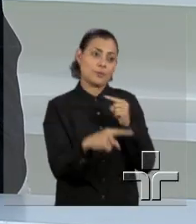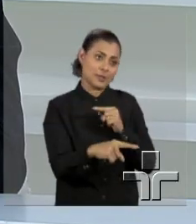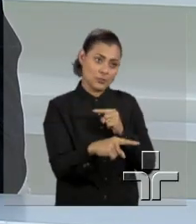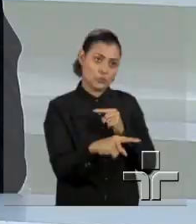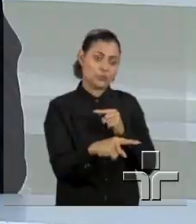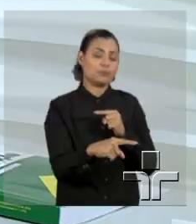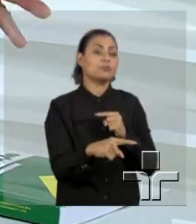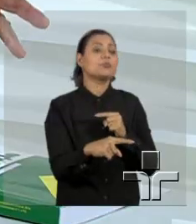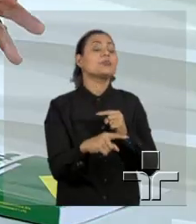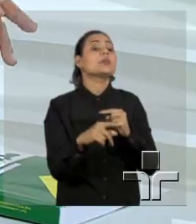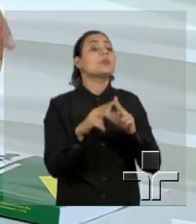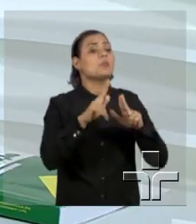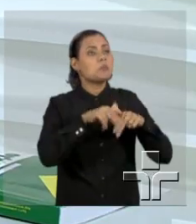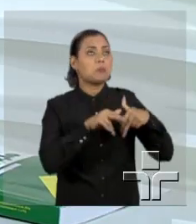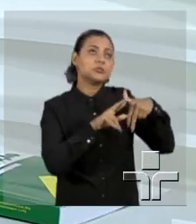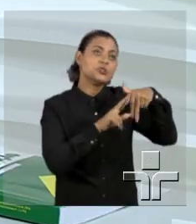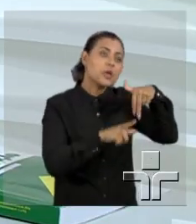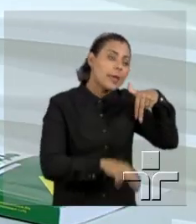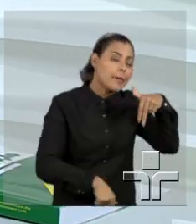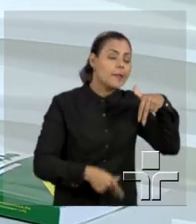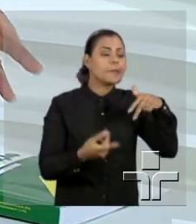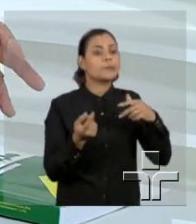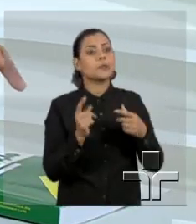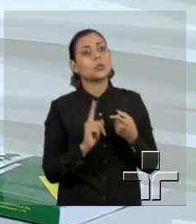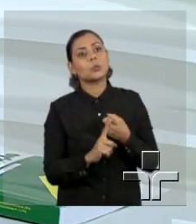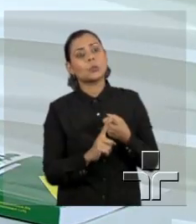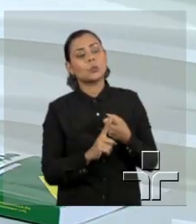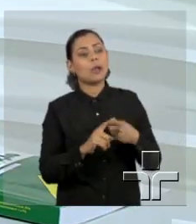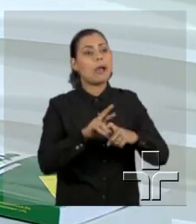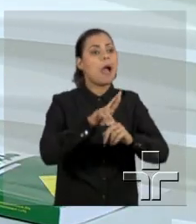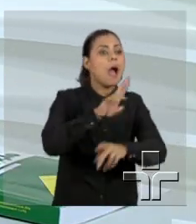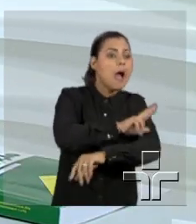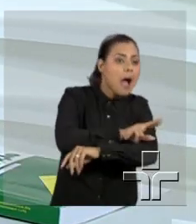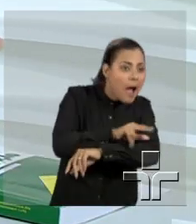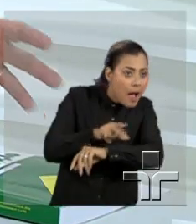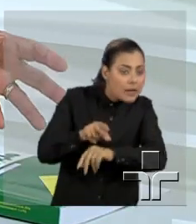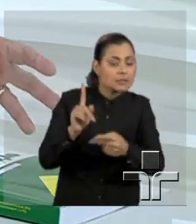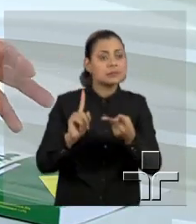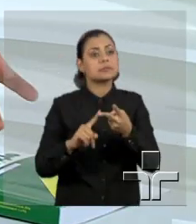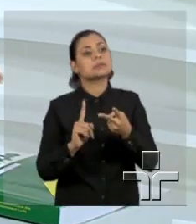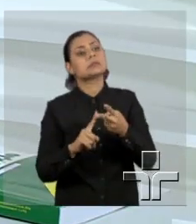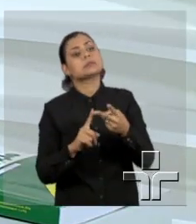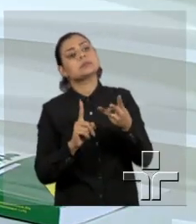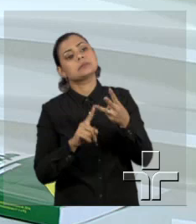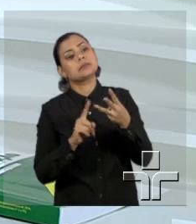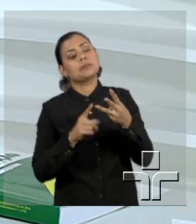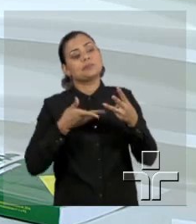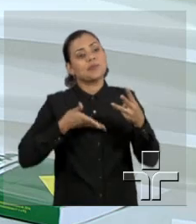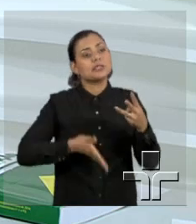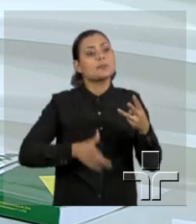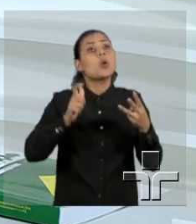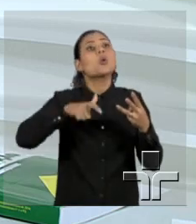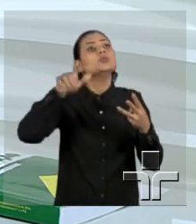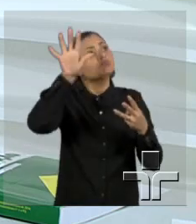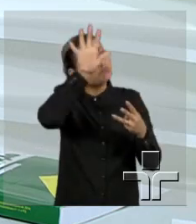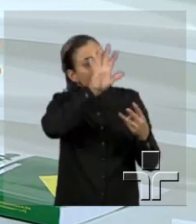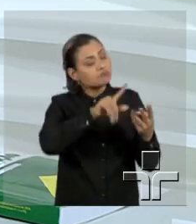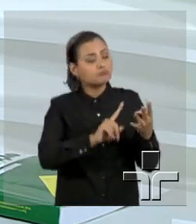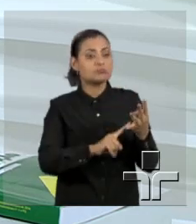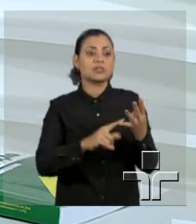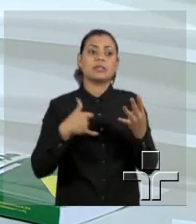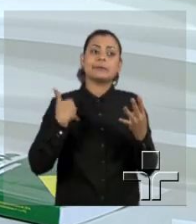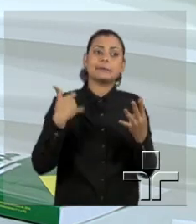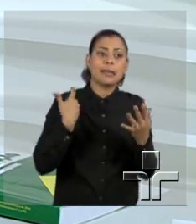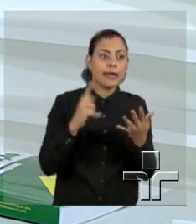em razão do sexo, da raça, da origem geográfica, não é, da